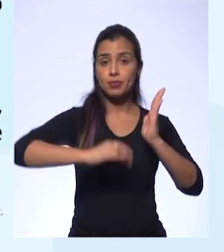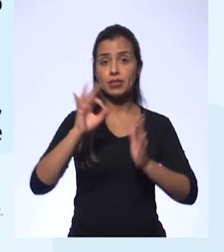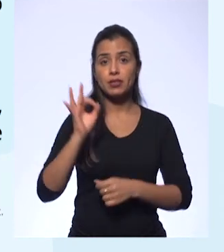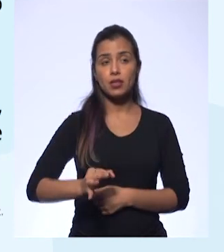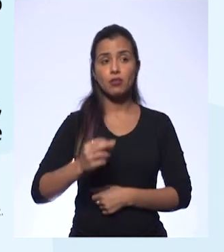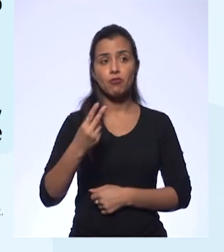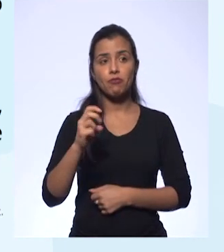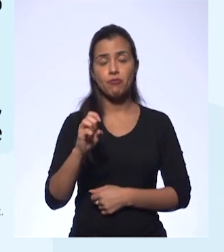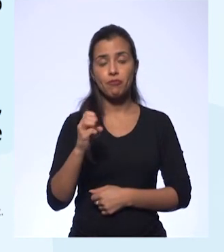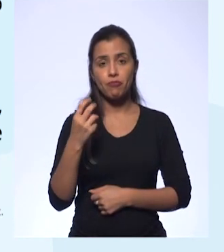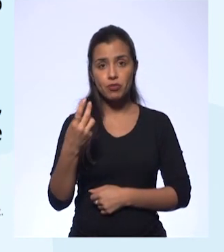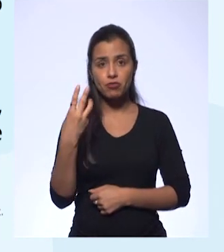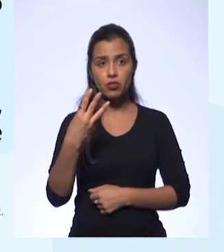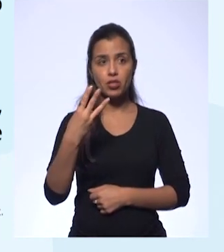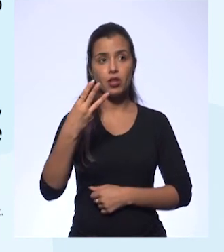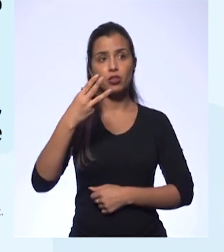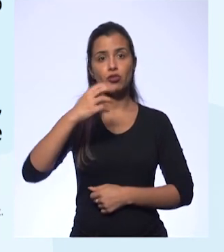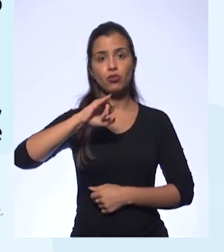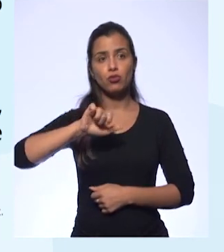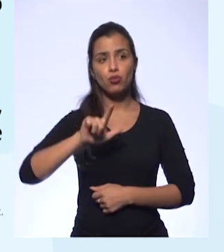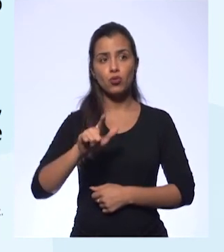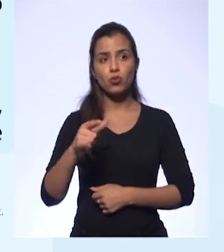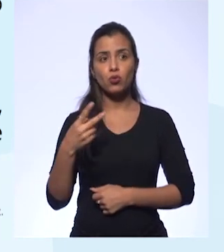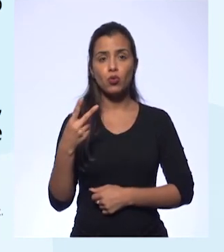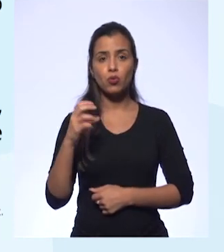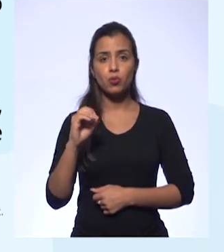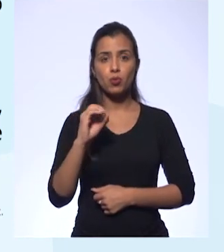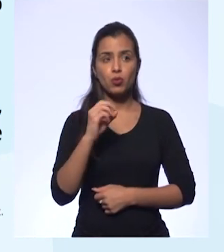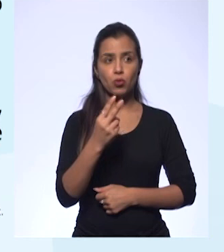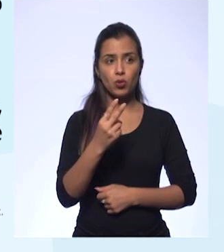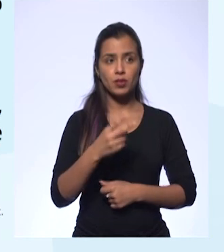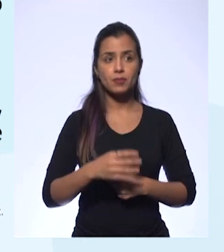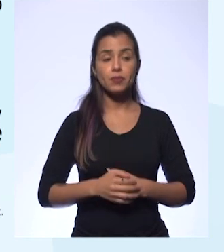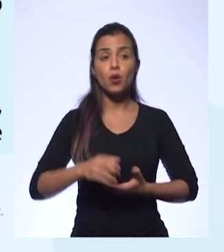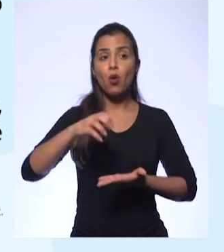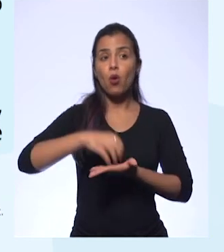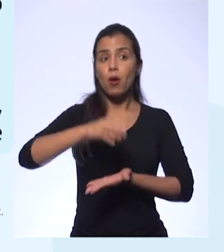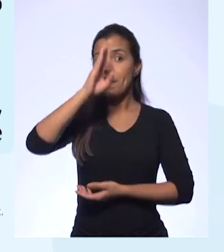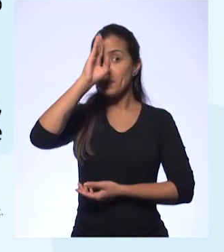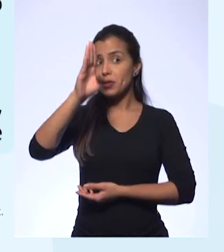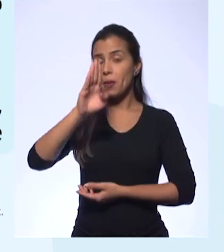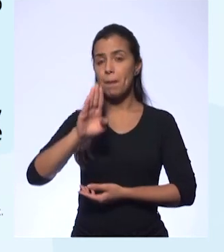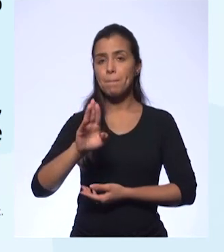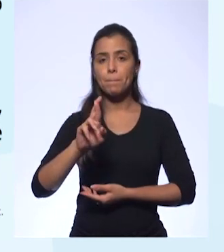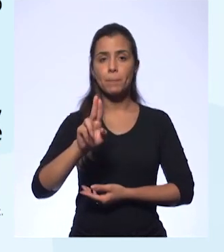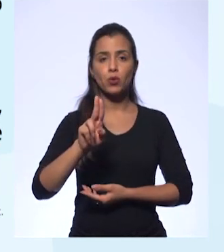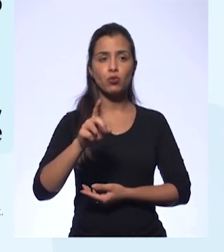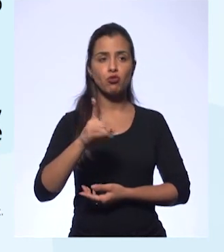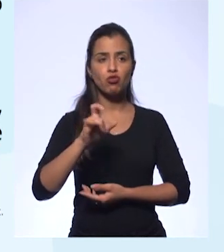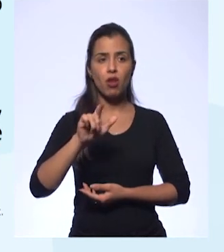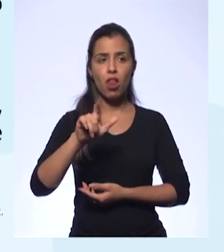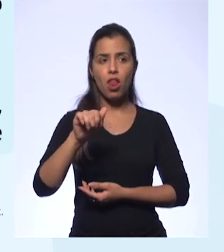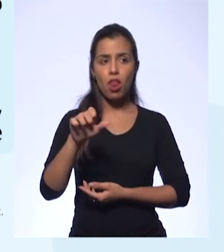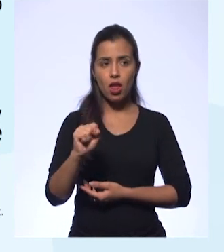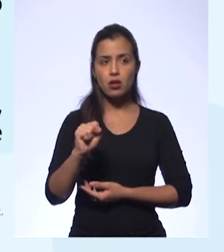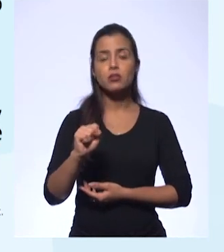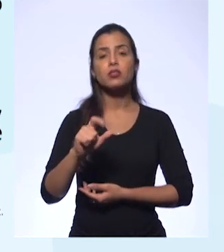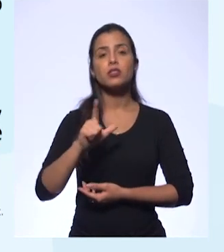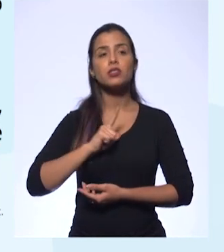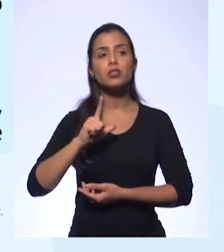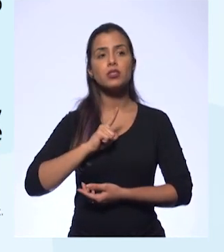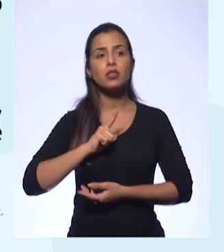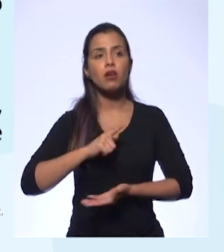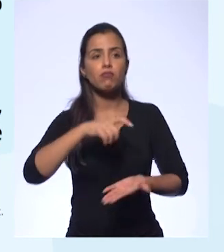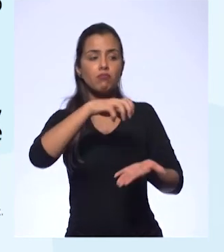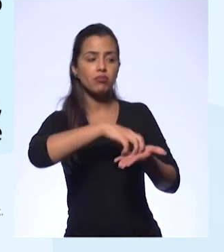sede fica em Bruxelas, na Bélgica. O Parlamento, em 1955, é composto, aí, como eu já citei anteriormente, com 49